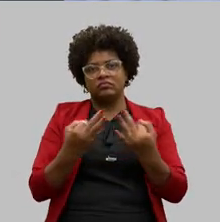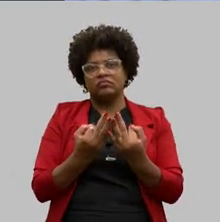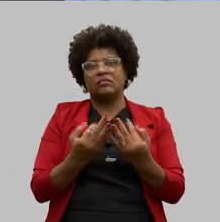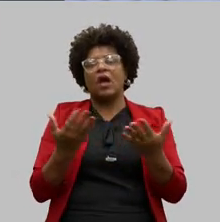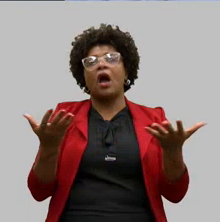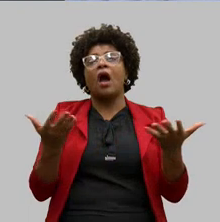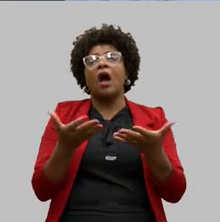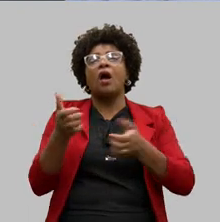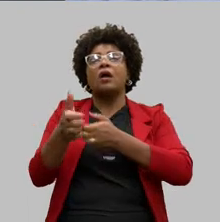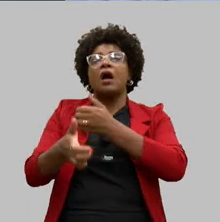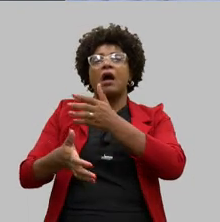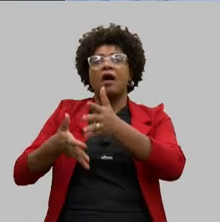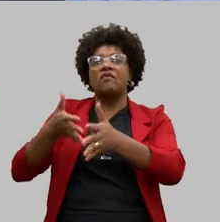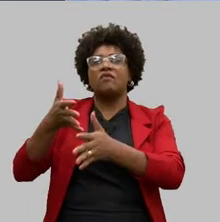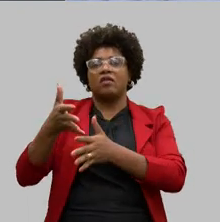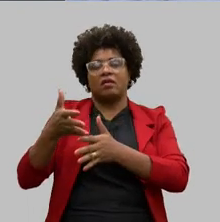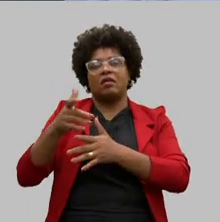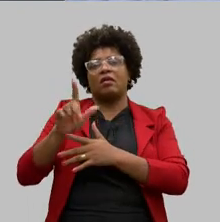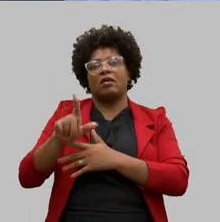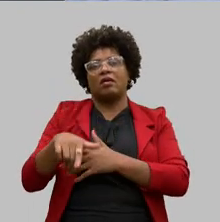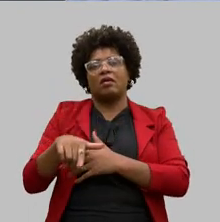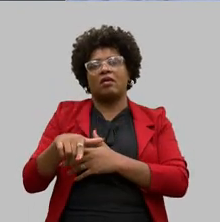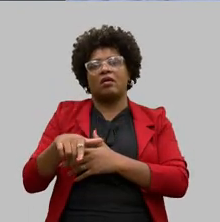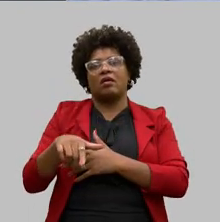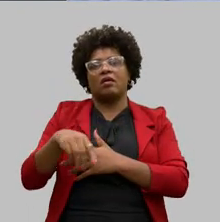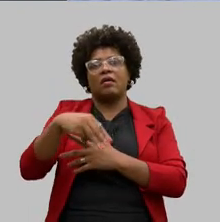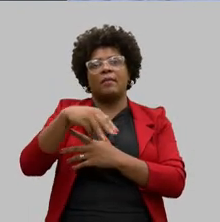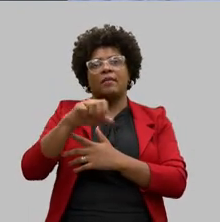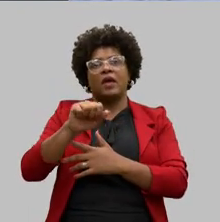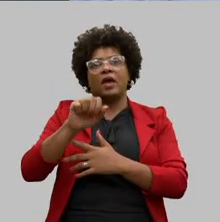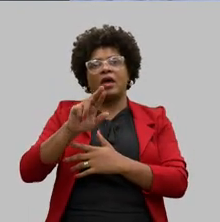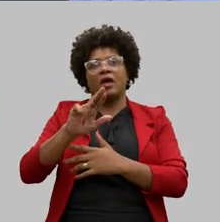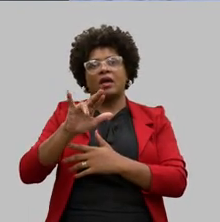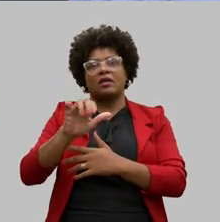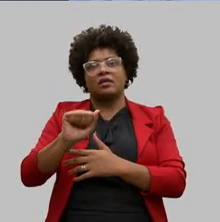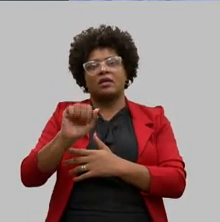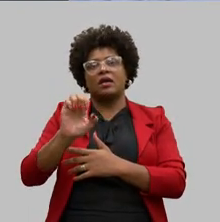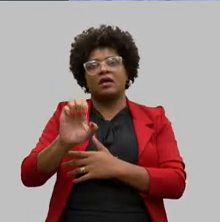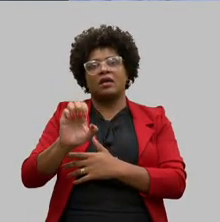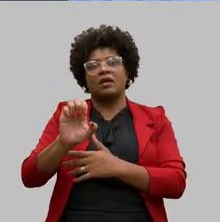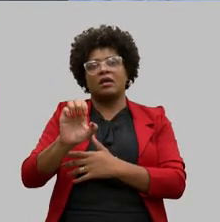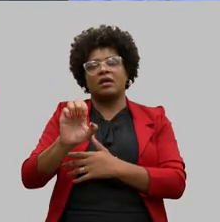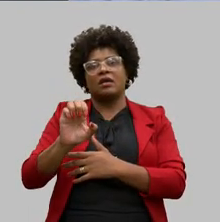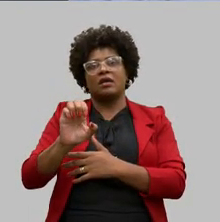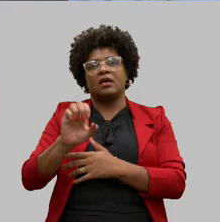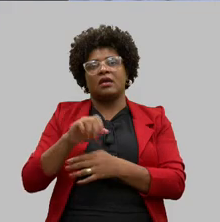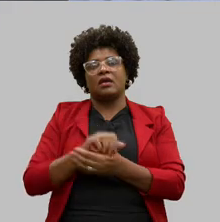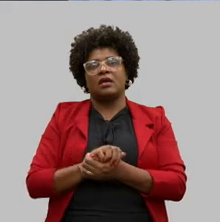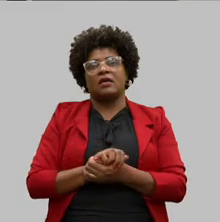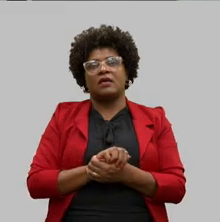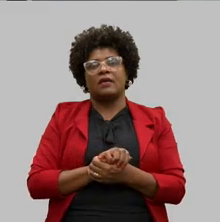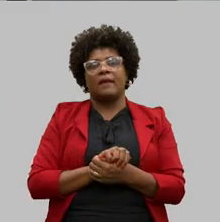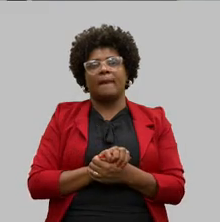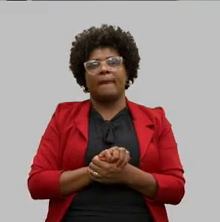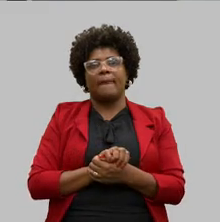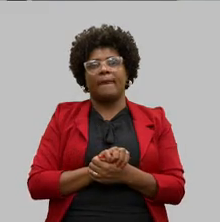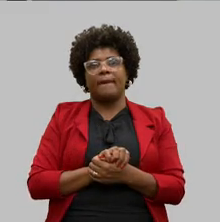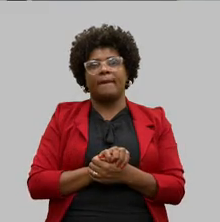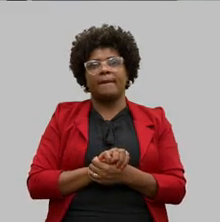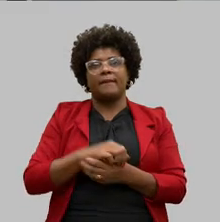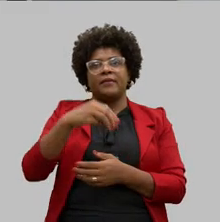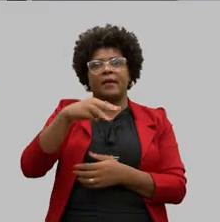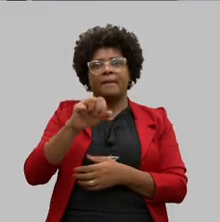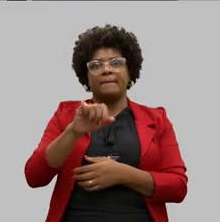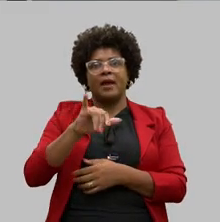palavra aqui agora eh a maria imaculada Maria Maria da Conceição Maria da